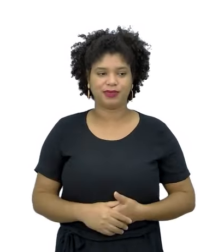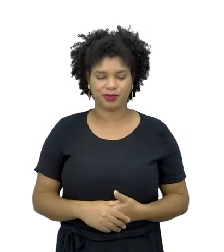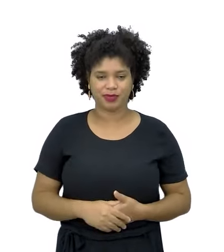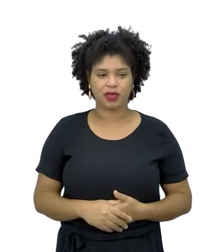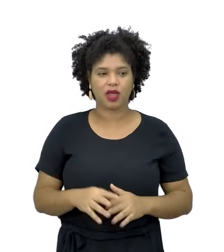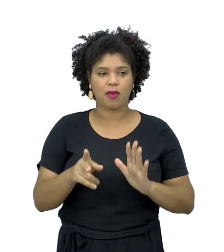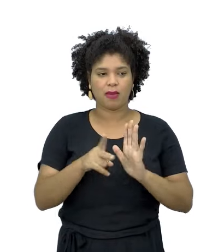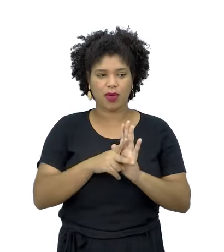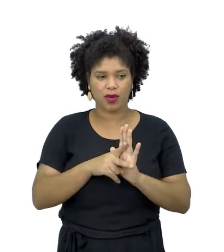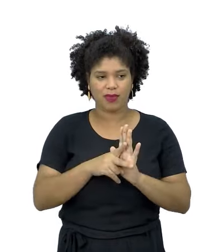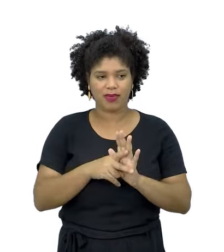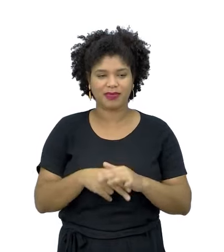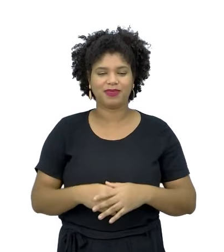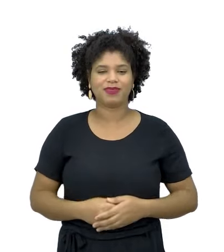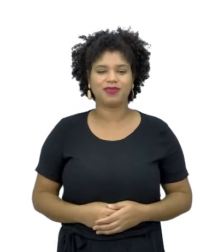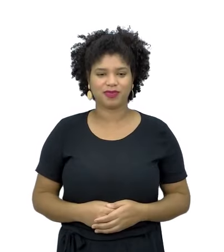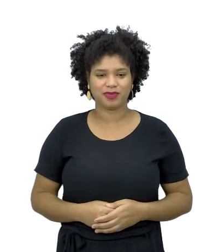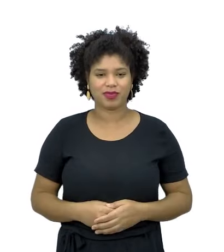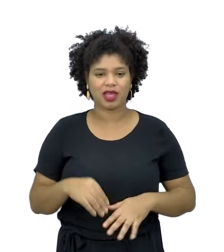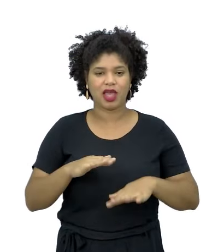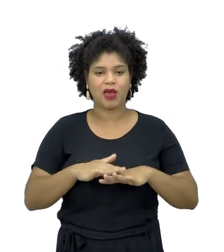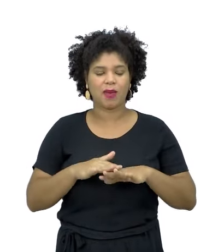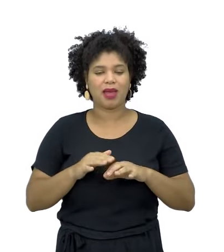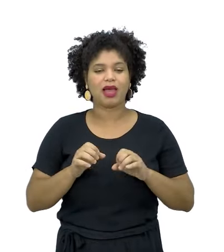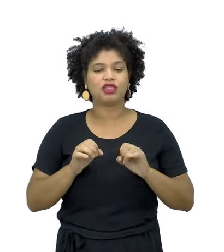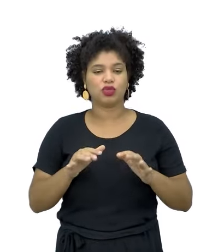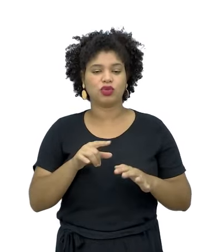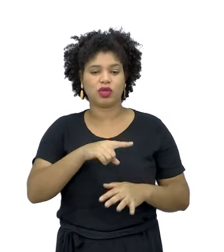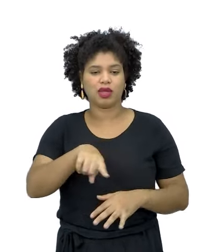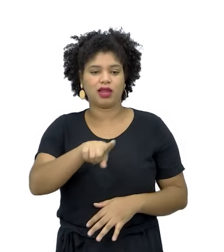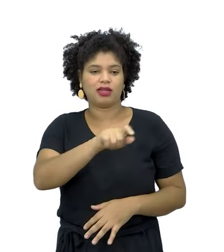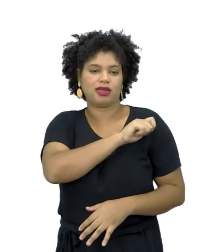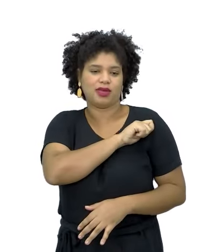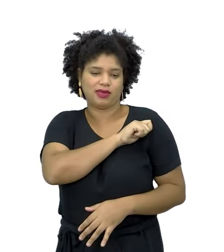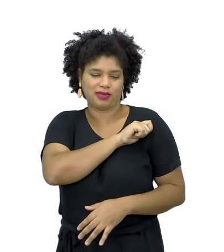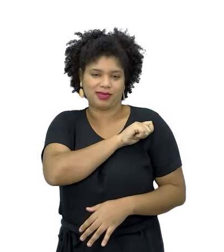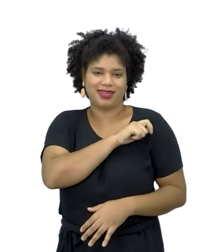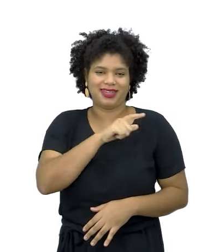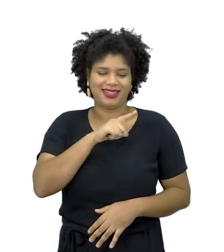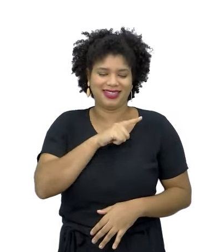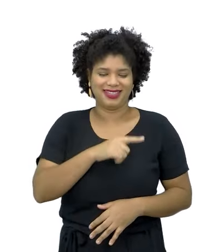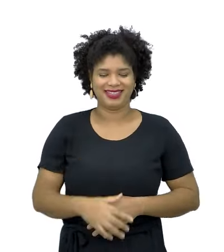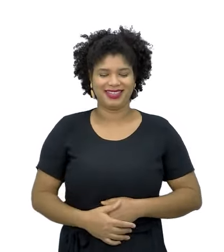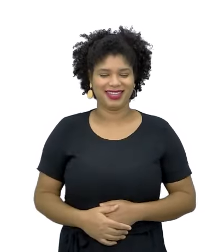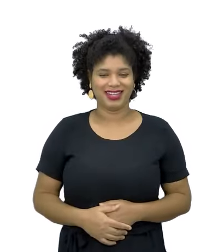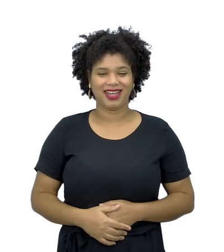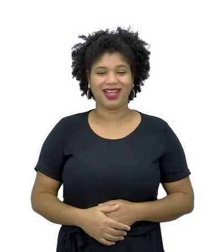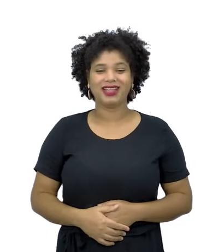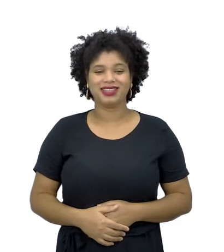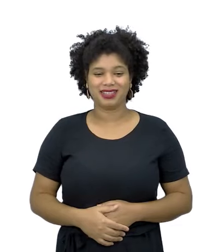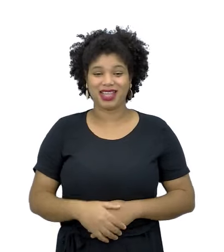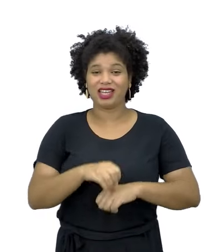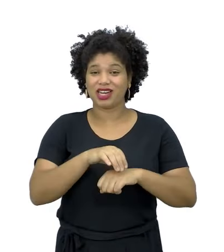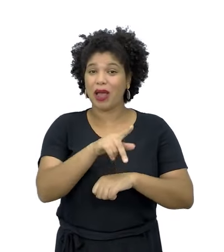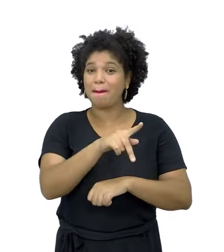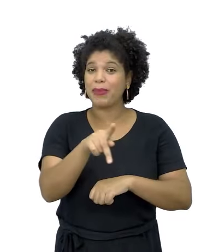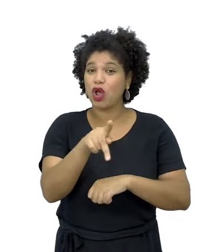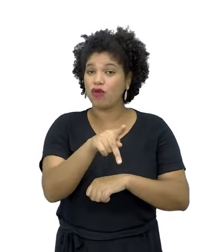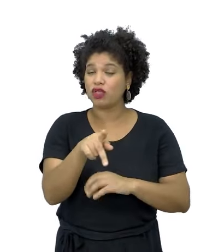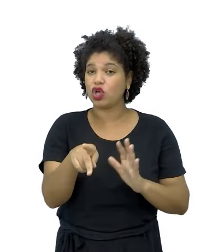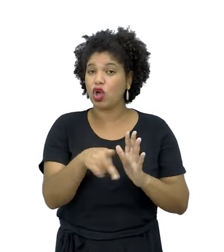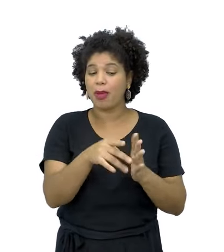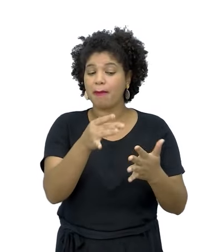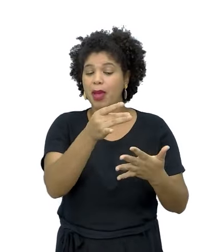lá. Primeiro, ações que os estudantes terão de desenvolver. Segundo, dicas ao professor de